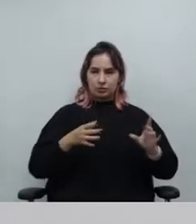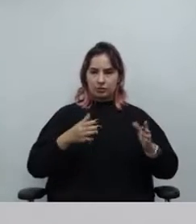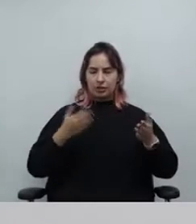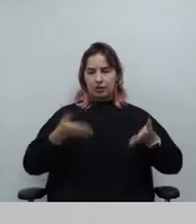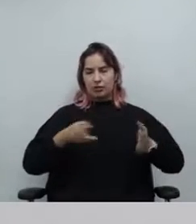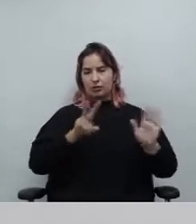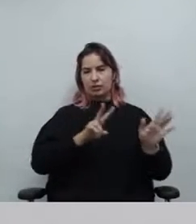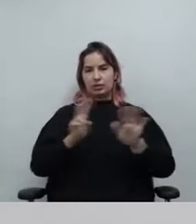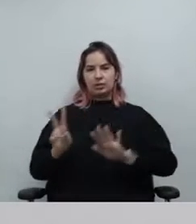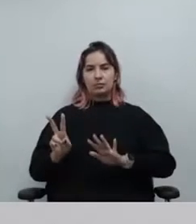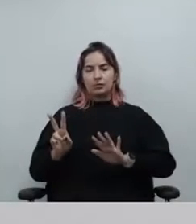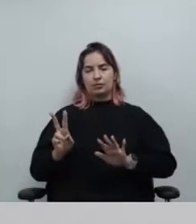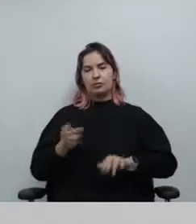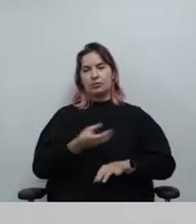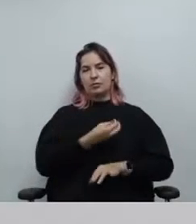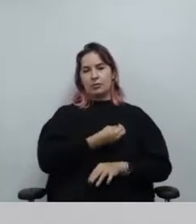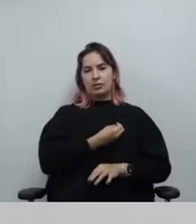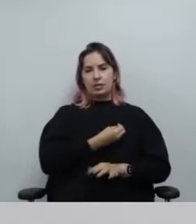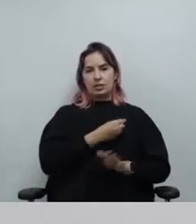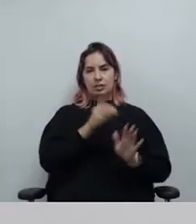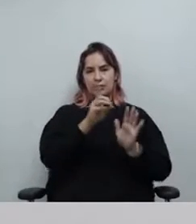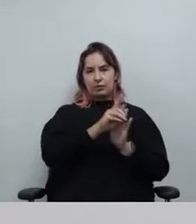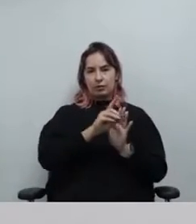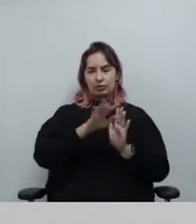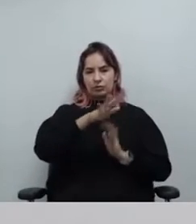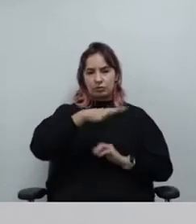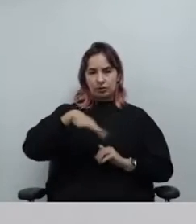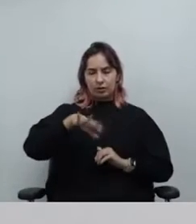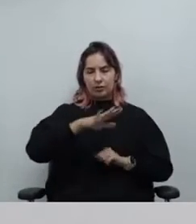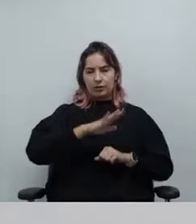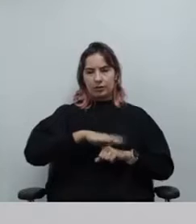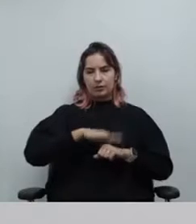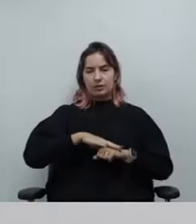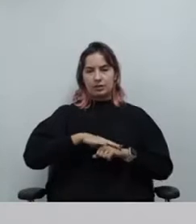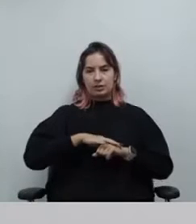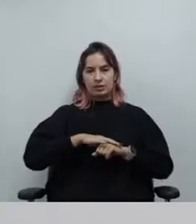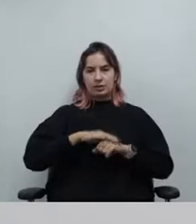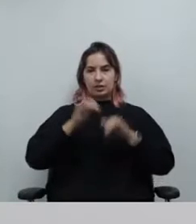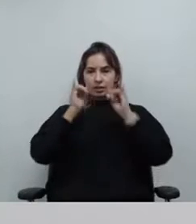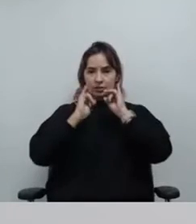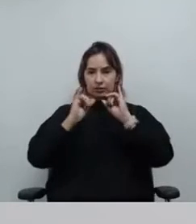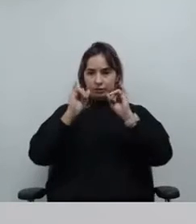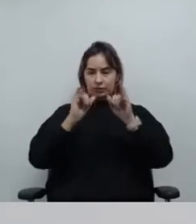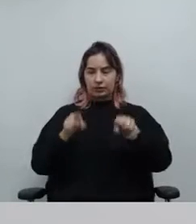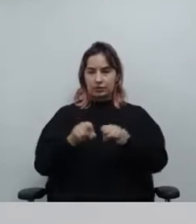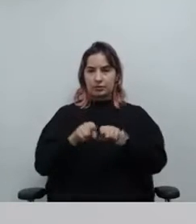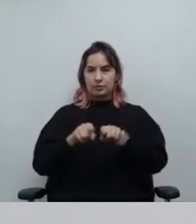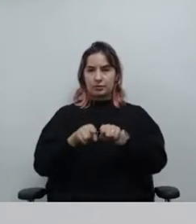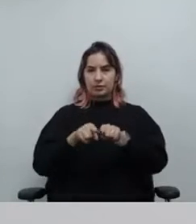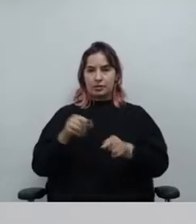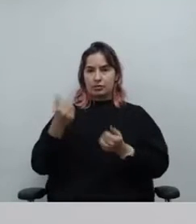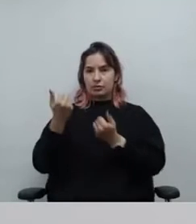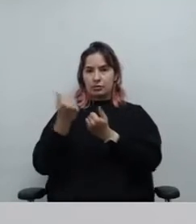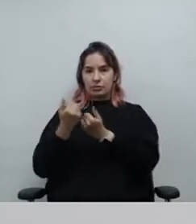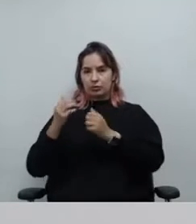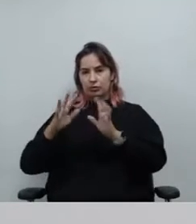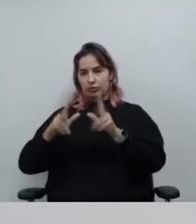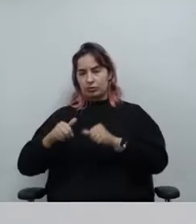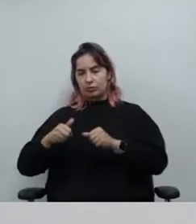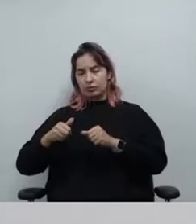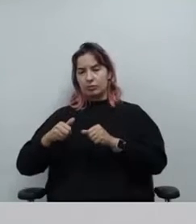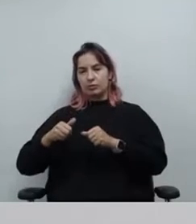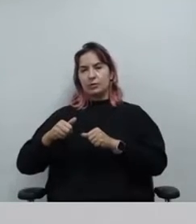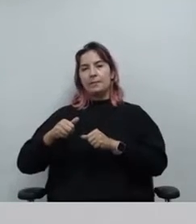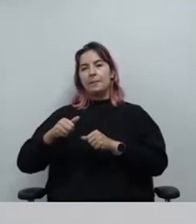pudéssemos, com a presença do Defensor-Geral, virtualmente fazer a transmissão dessa notícia e prestar também com o suporte do Departamento de